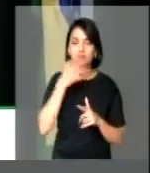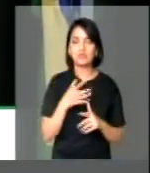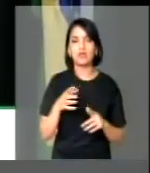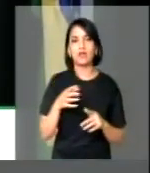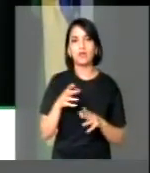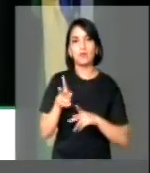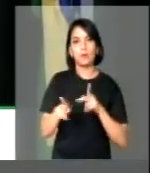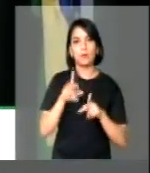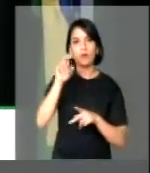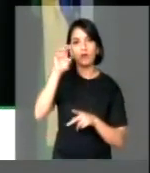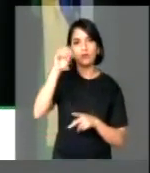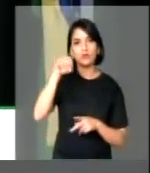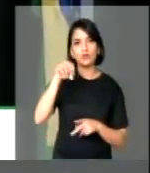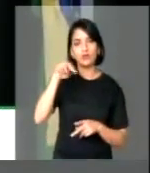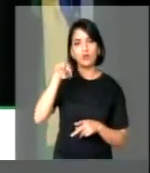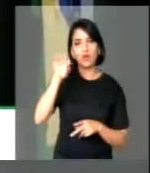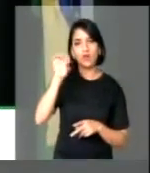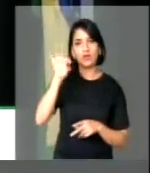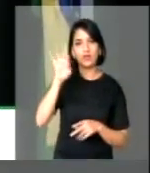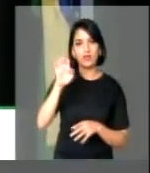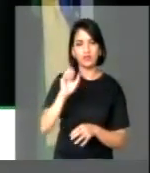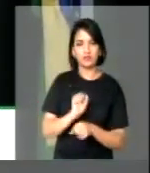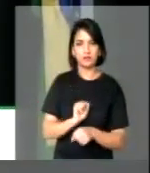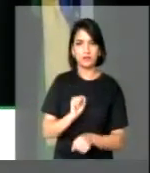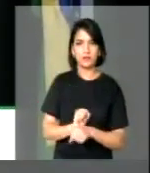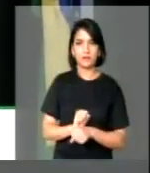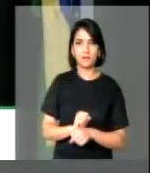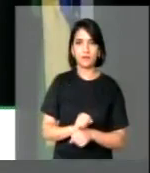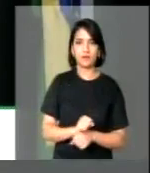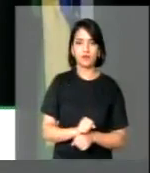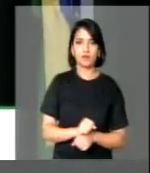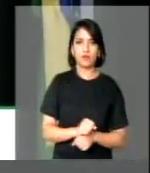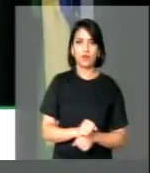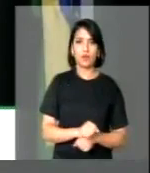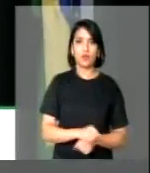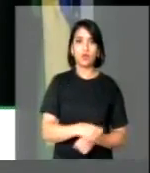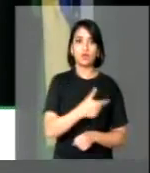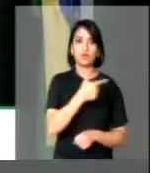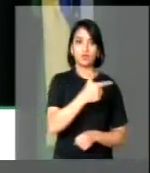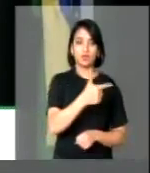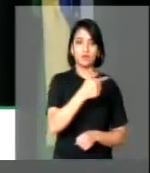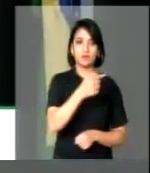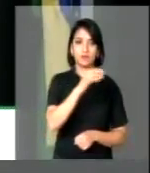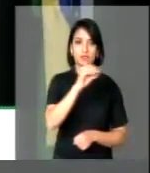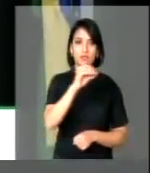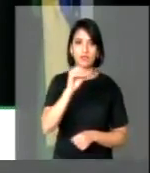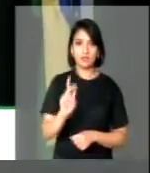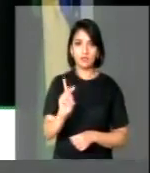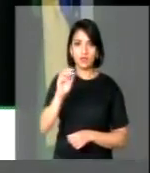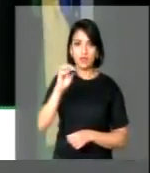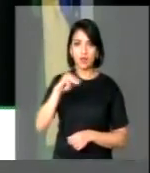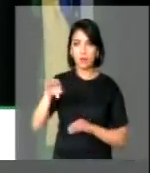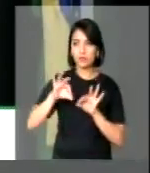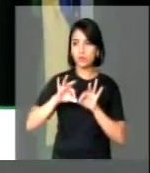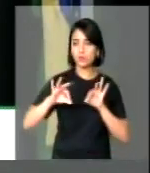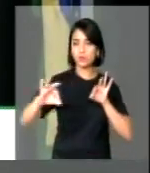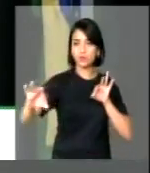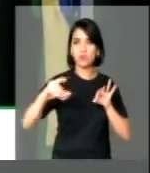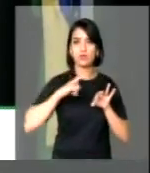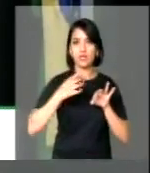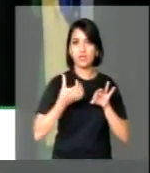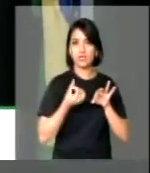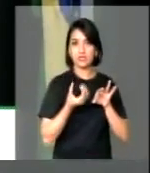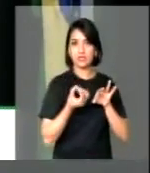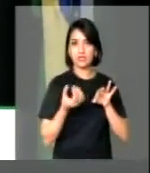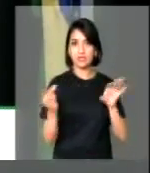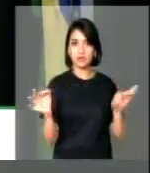aguarda. Dos 1.700 quilômetros de extensão, nós temos 600 quilômetros